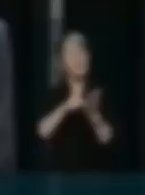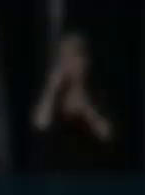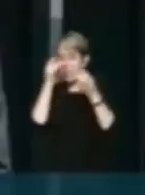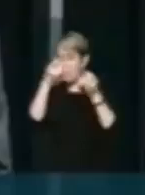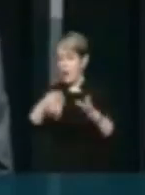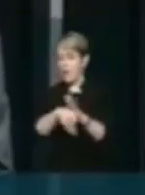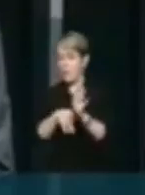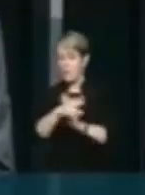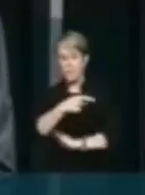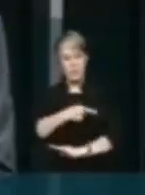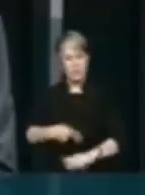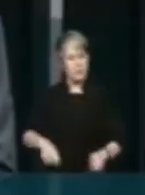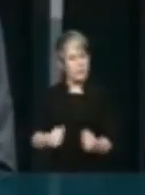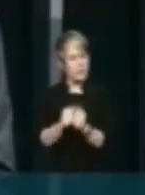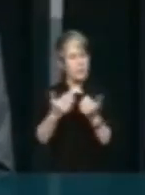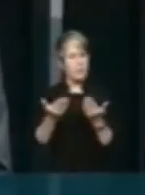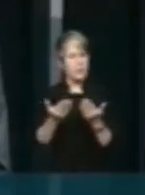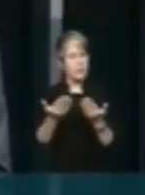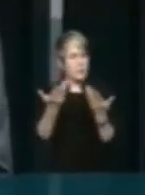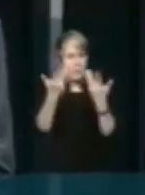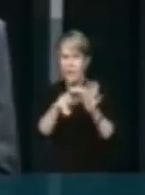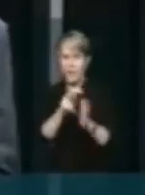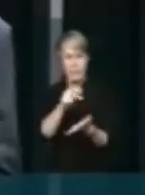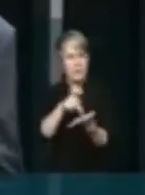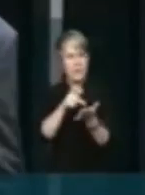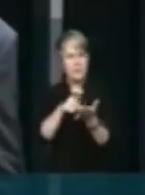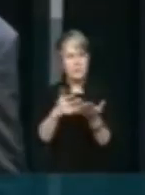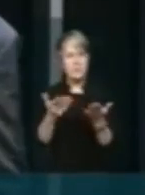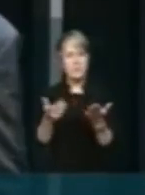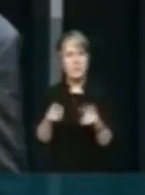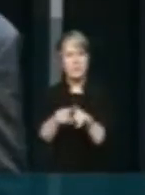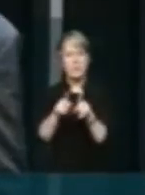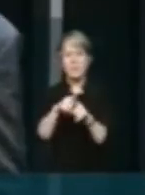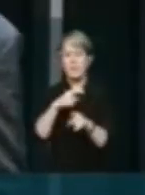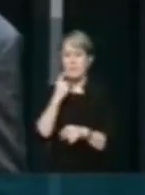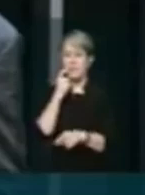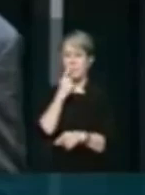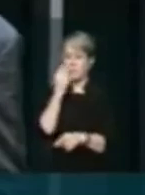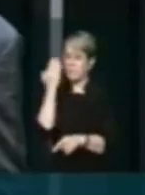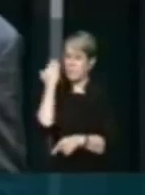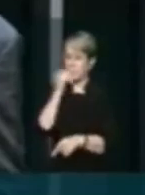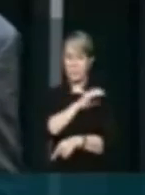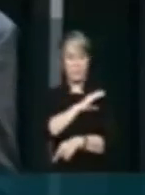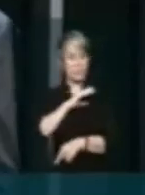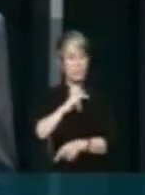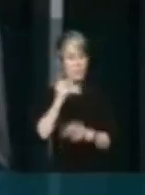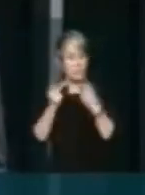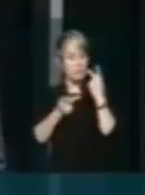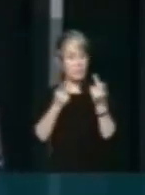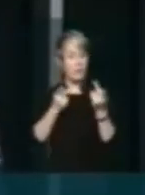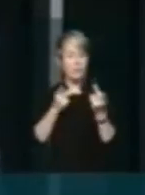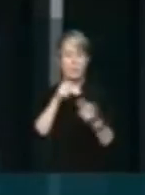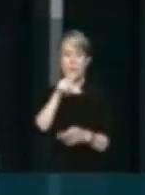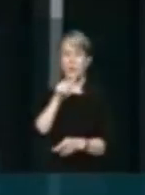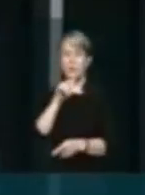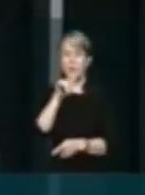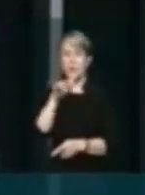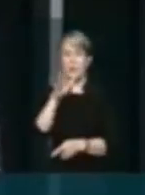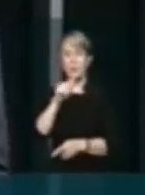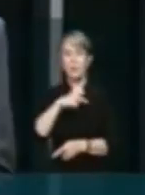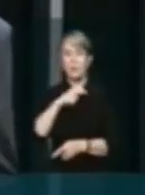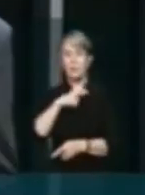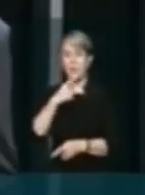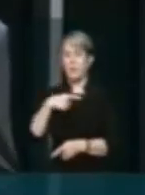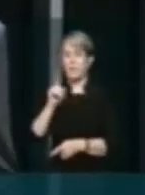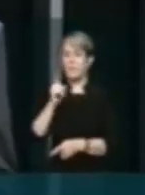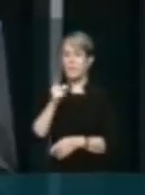Daniel? E mais, Marcos Serena, há pouco tempo, disse à comissão que o Lula foi para a Líbia